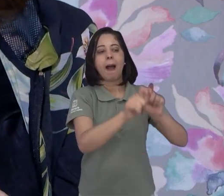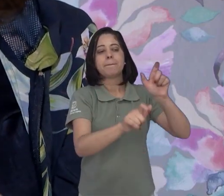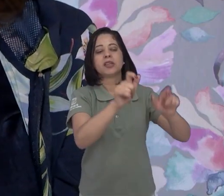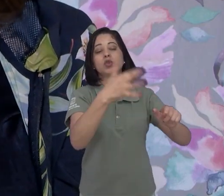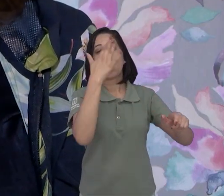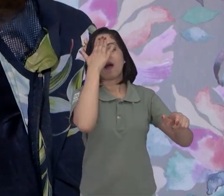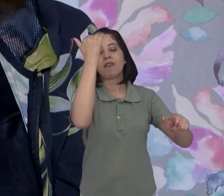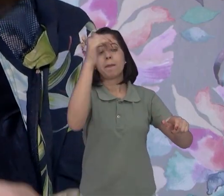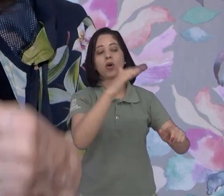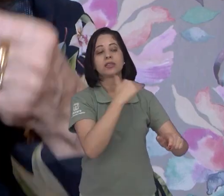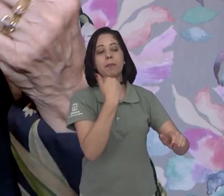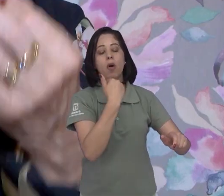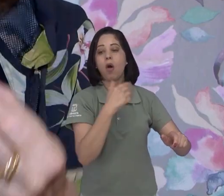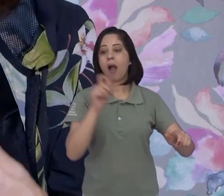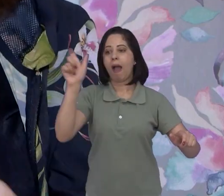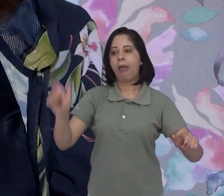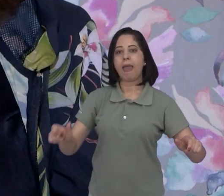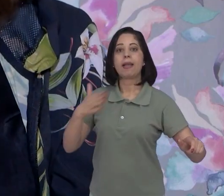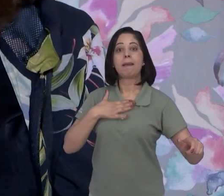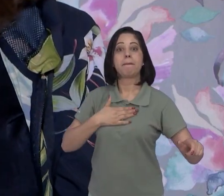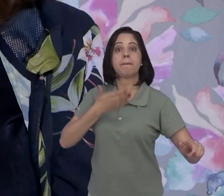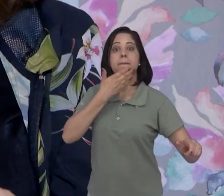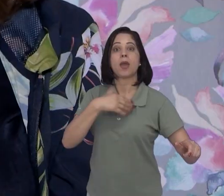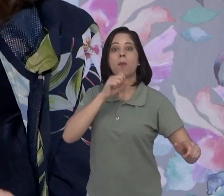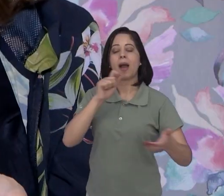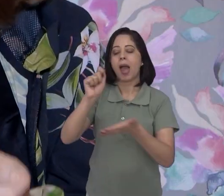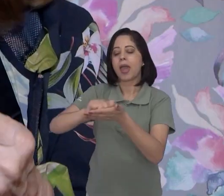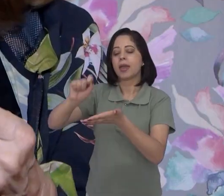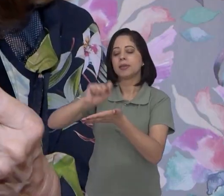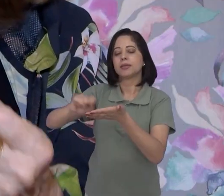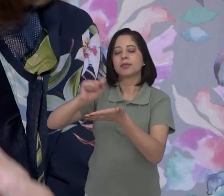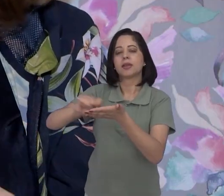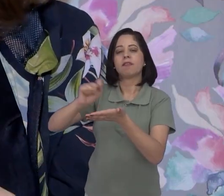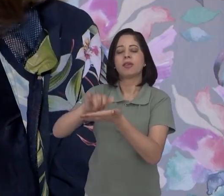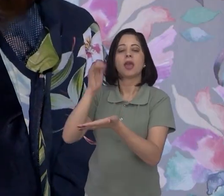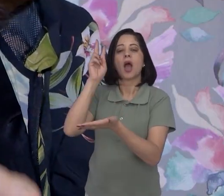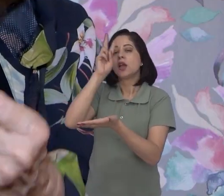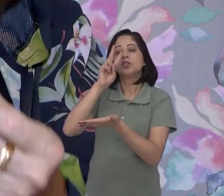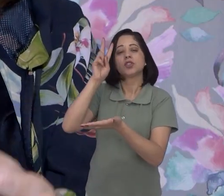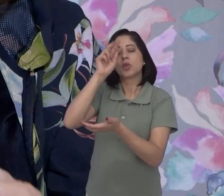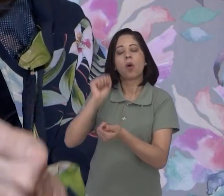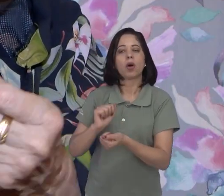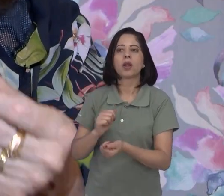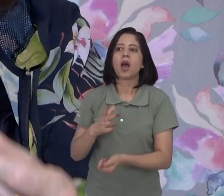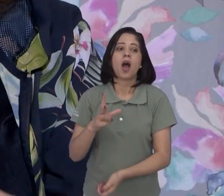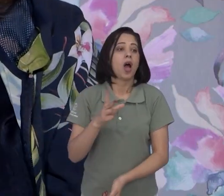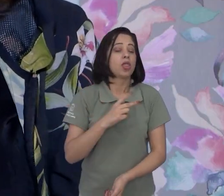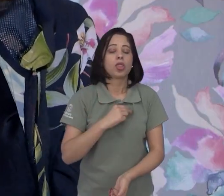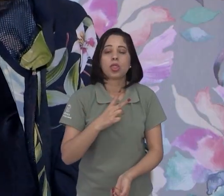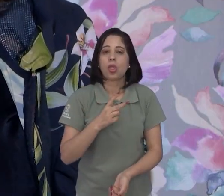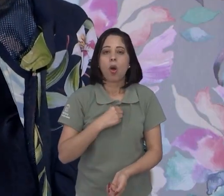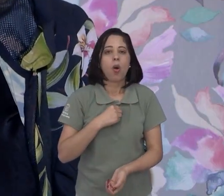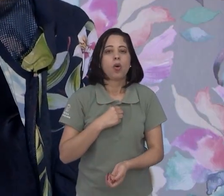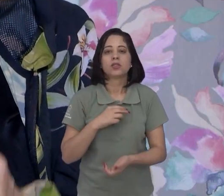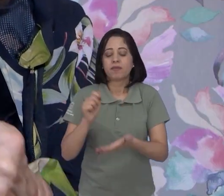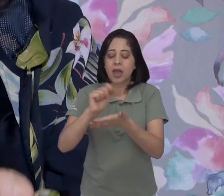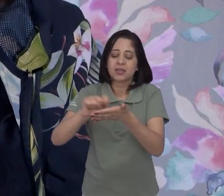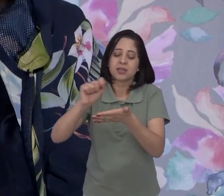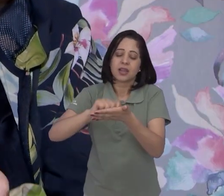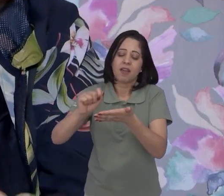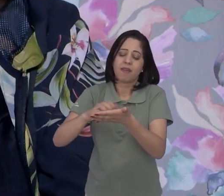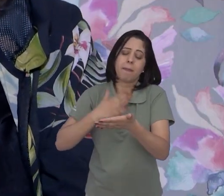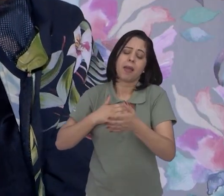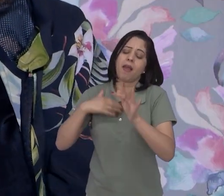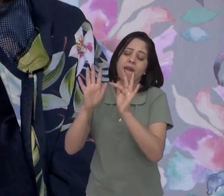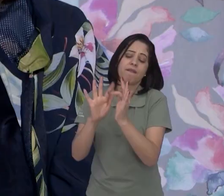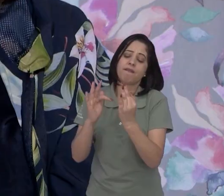personagem importante, ele escrevia uma crônica, as famílias já até esperavam. O doutor Altino vai falar do nosso pai, o doutor Altino